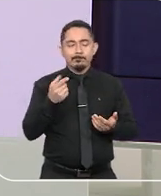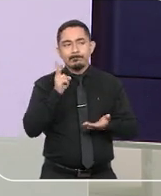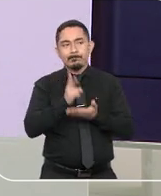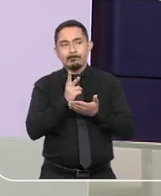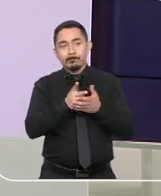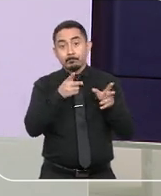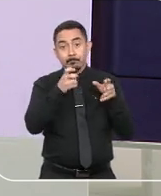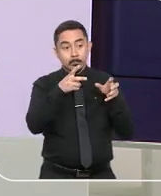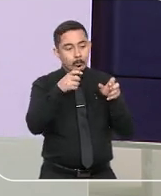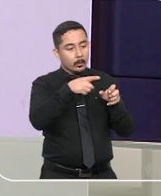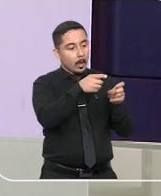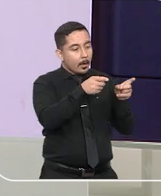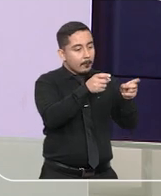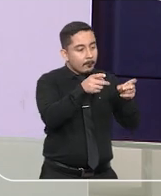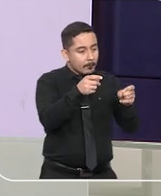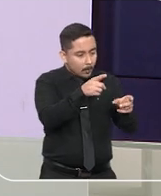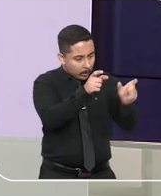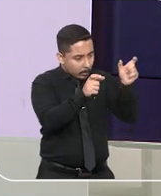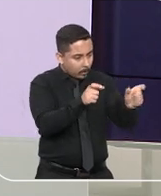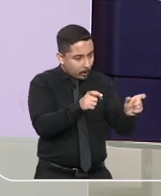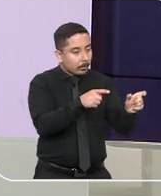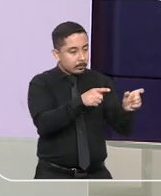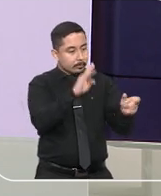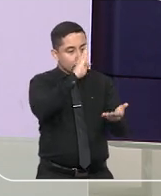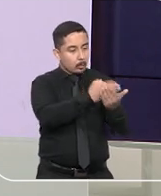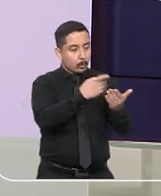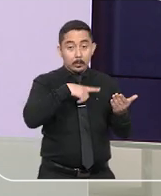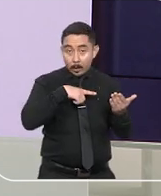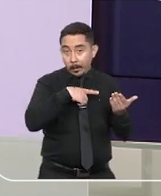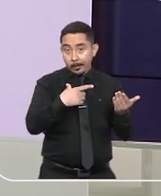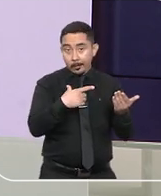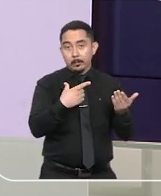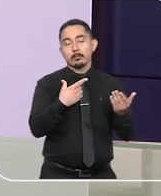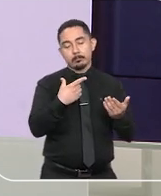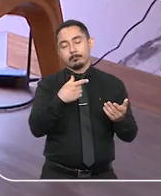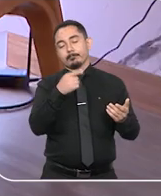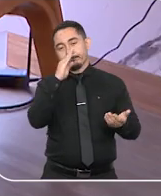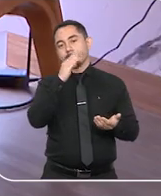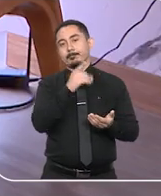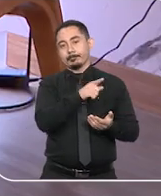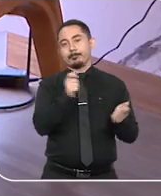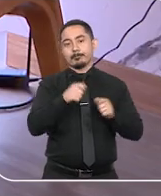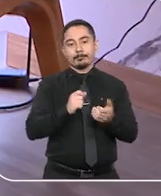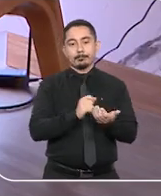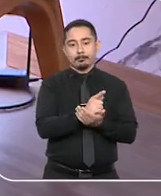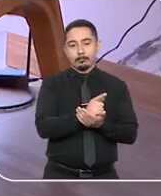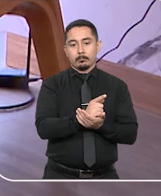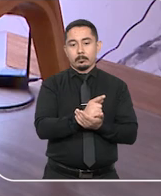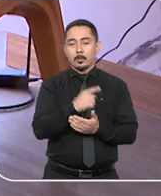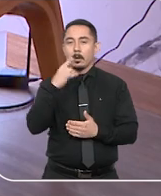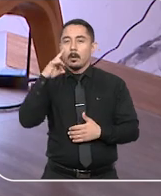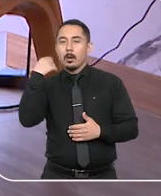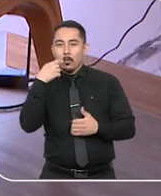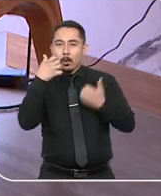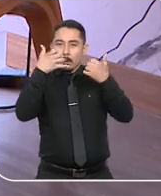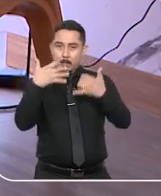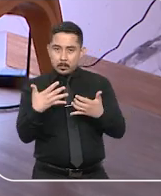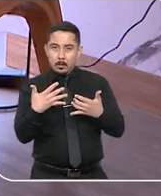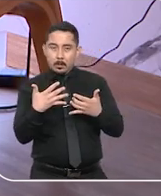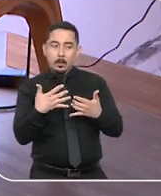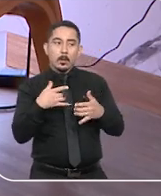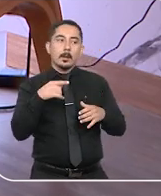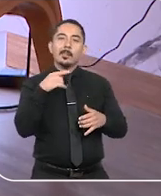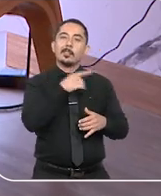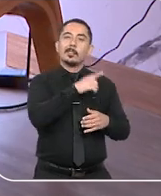notebook, eu sempre pego vendedores confiáveis, que têm muitas vendas, têm vários produtos. A advogada Daniele Vilar explica